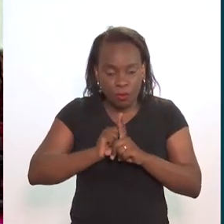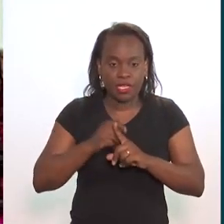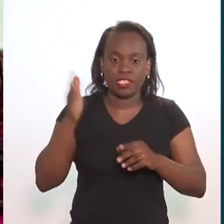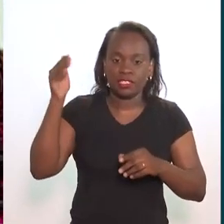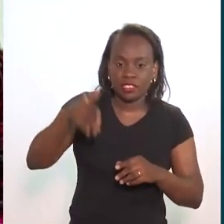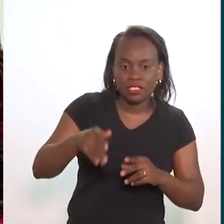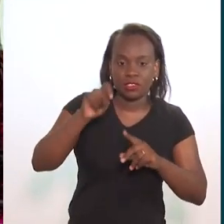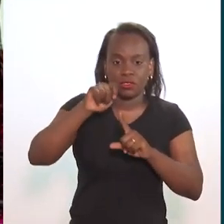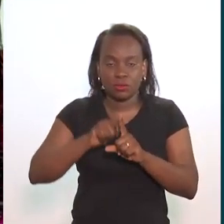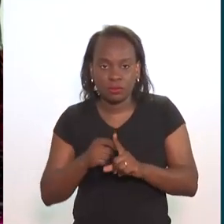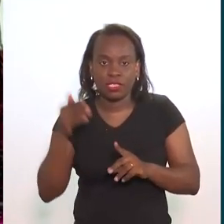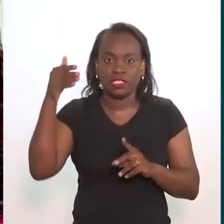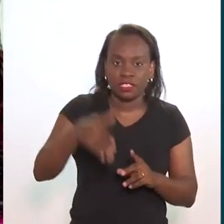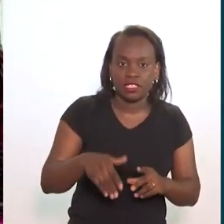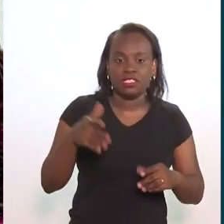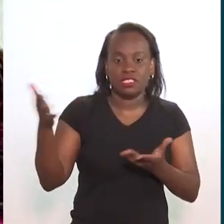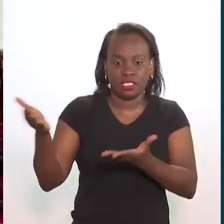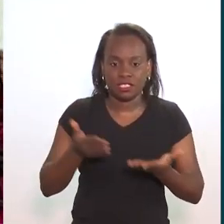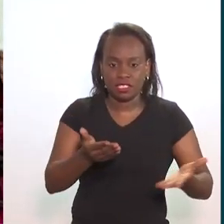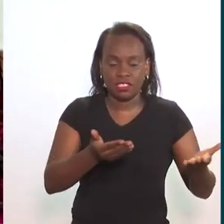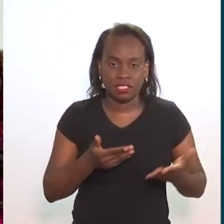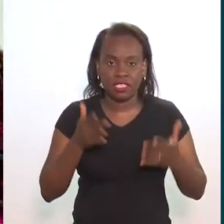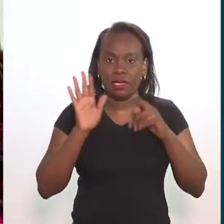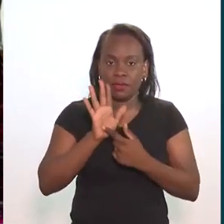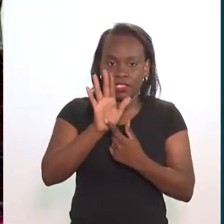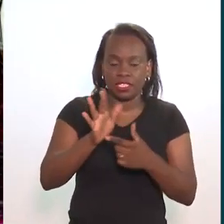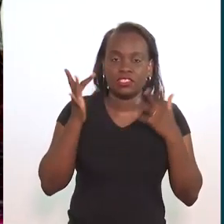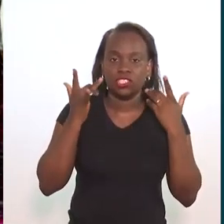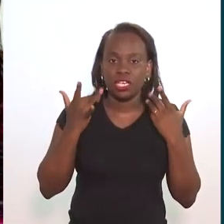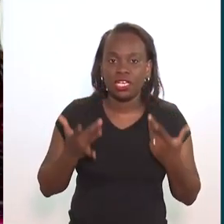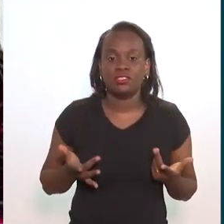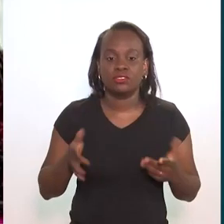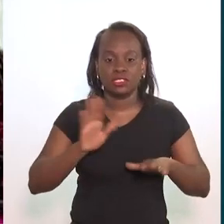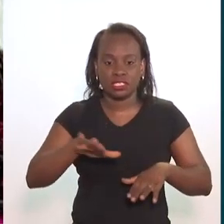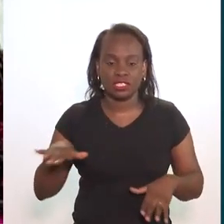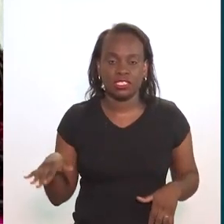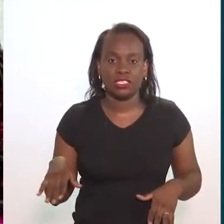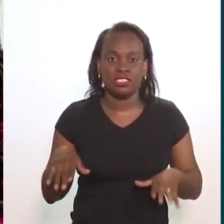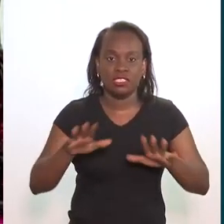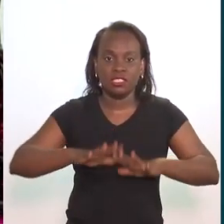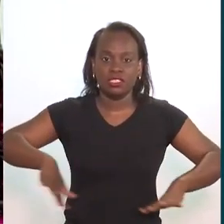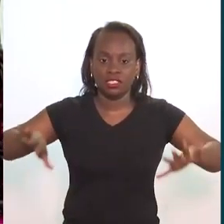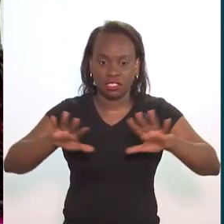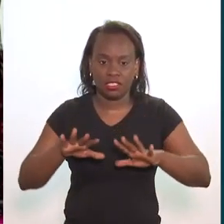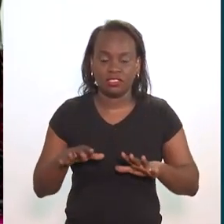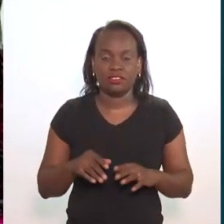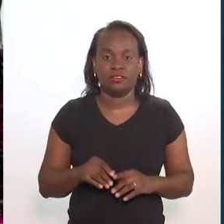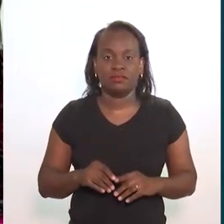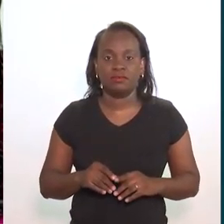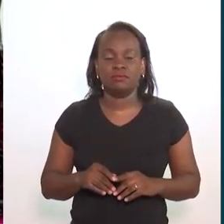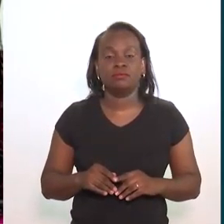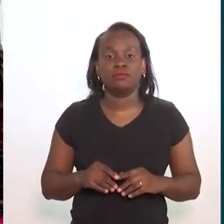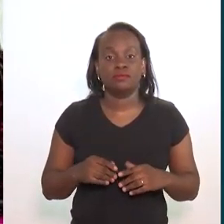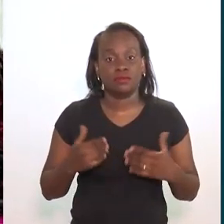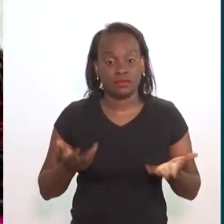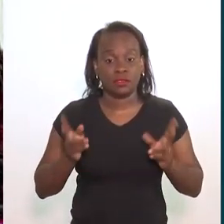vez no mês, a gente trazia algum grupo de teatro que queria apresentar para as crianças do